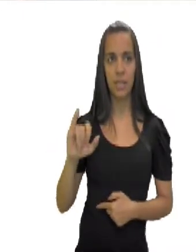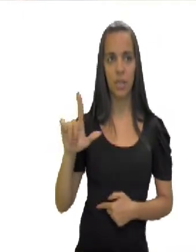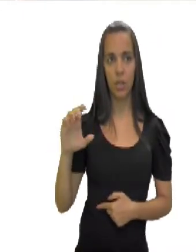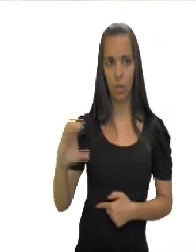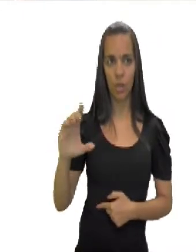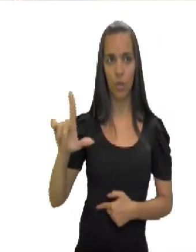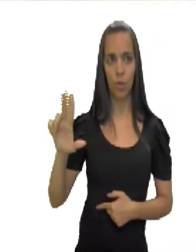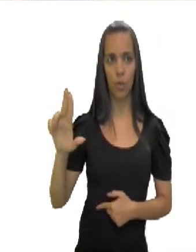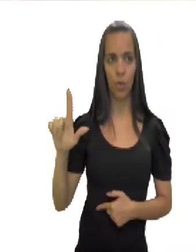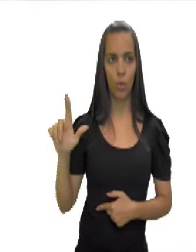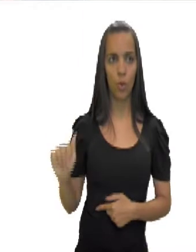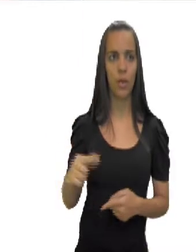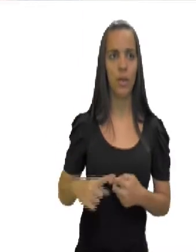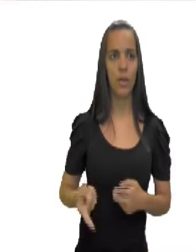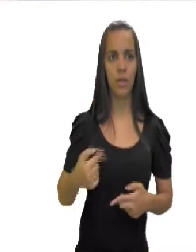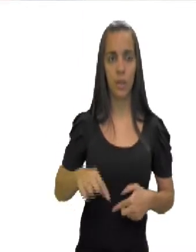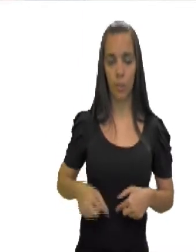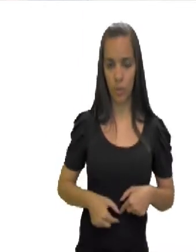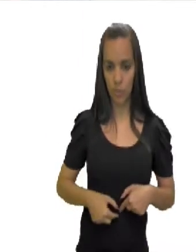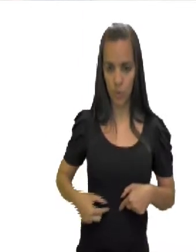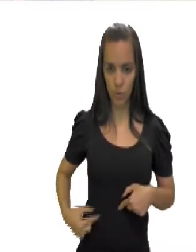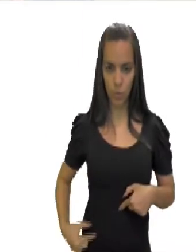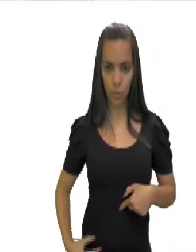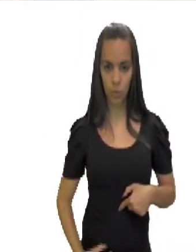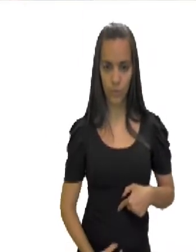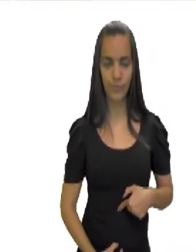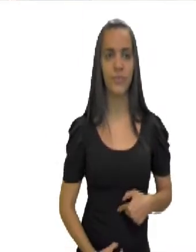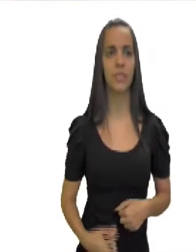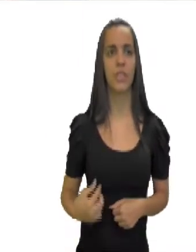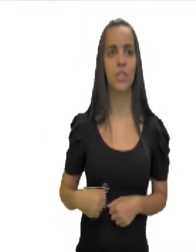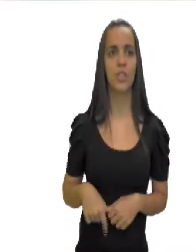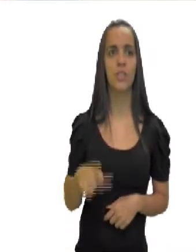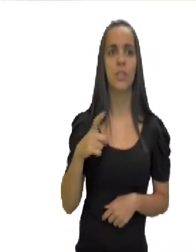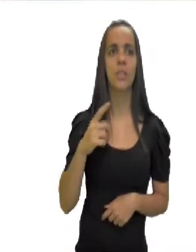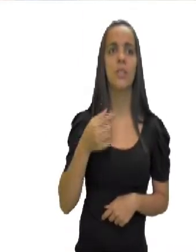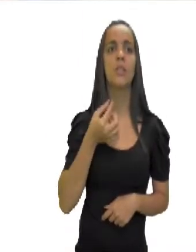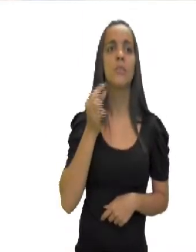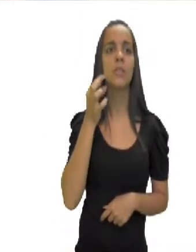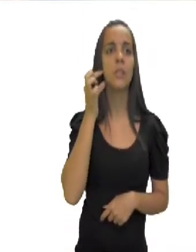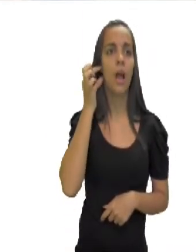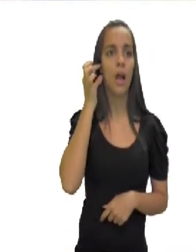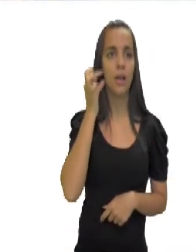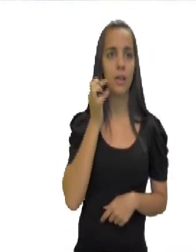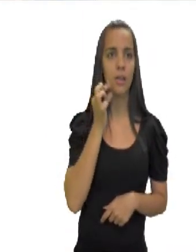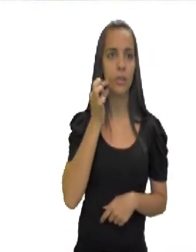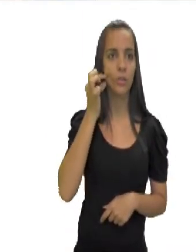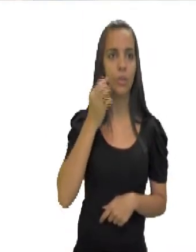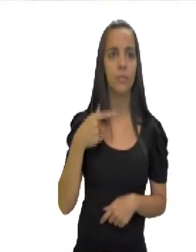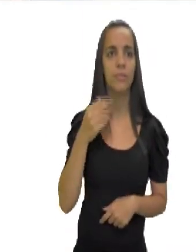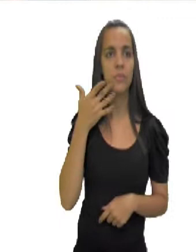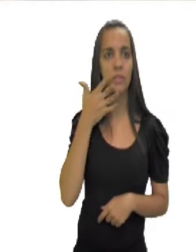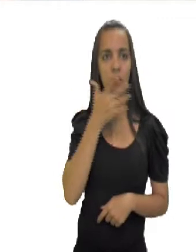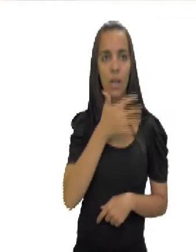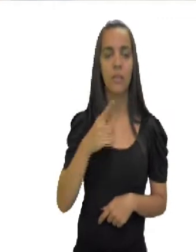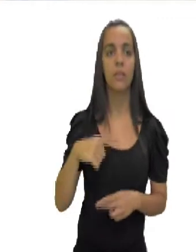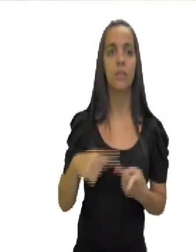glândulas salivares, faringe, esôfago,